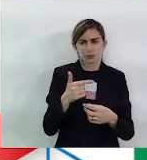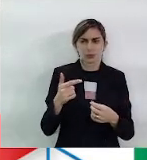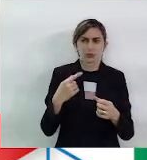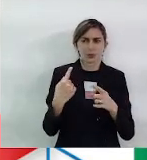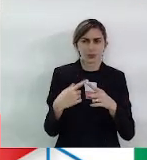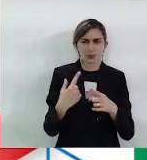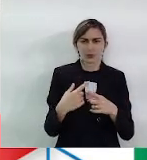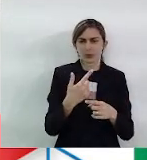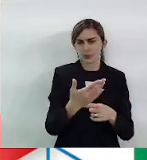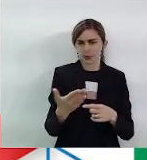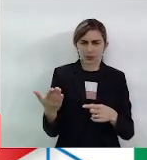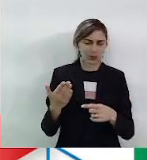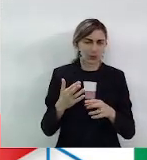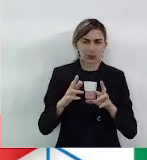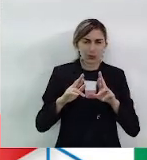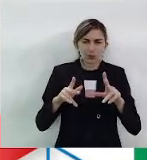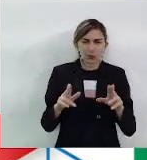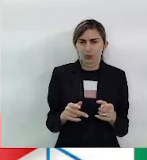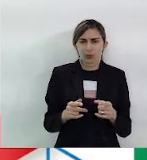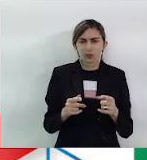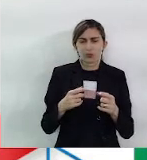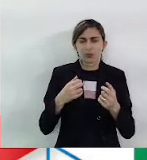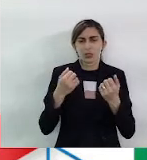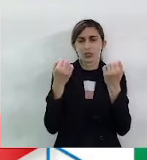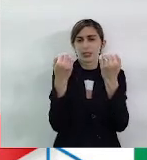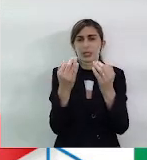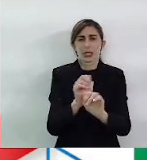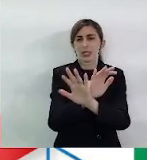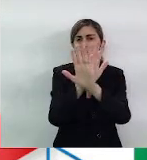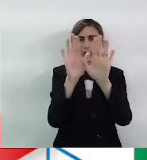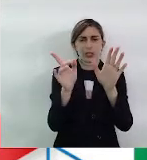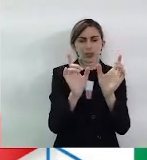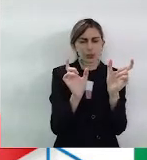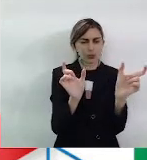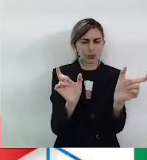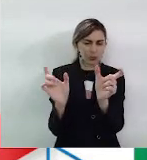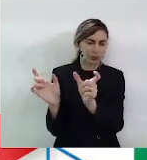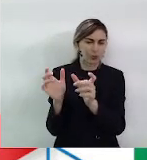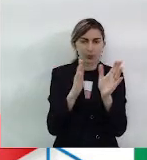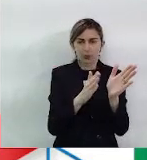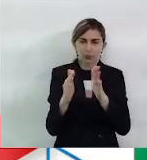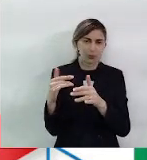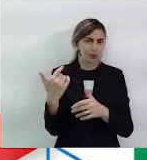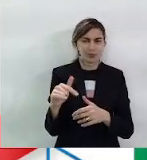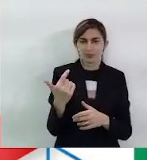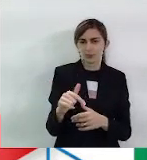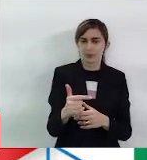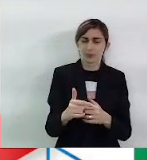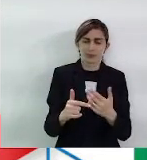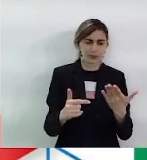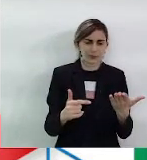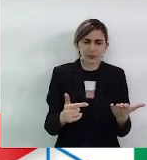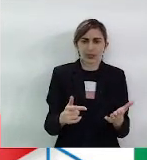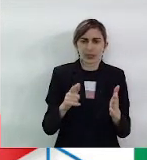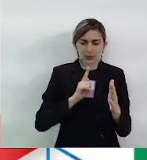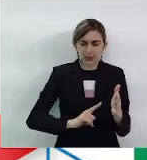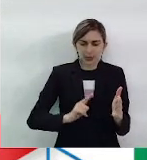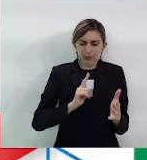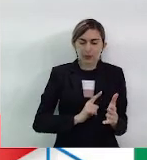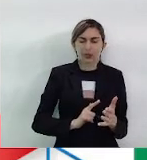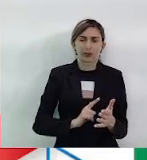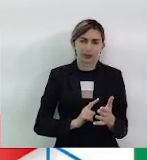porque os seus elementos não foram sintaticamente bem dispostos, tornando